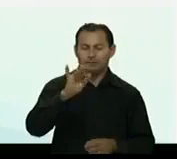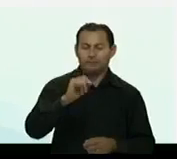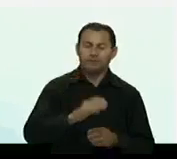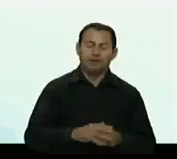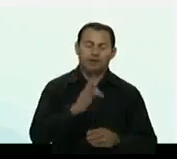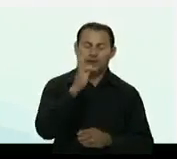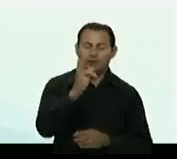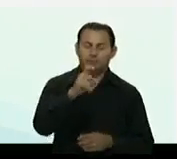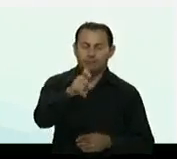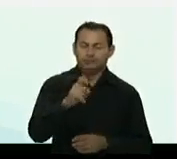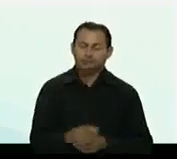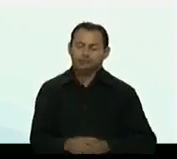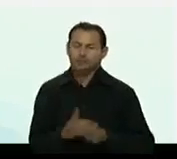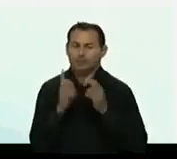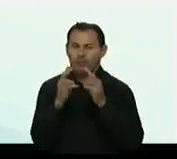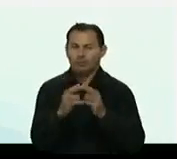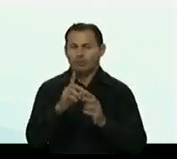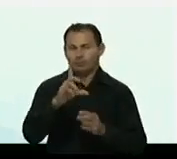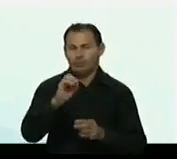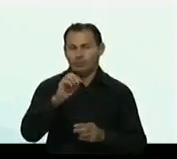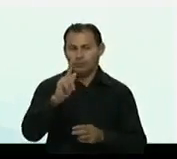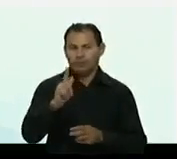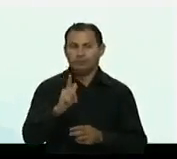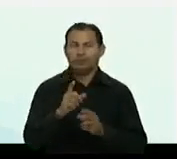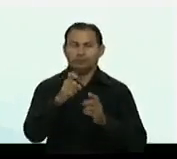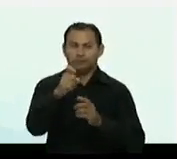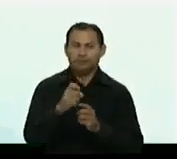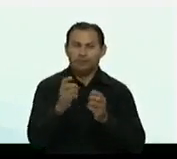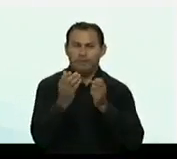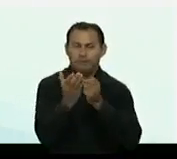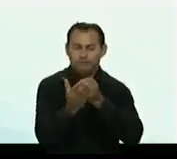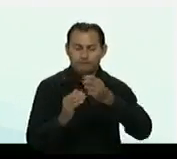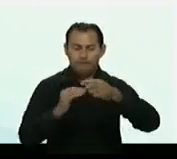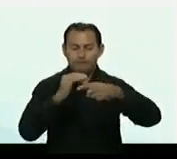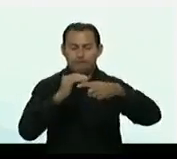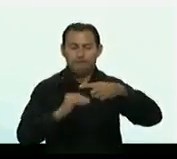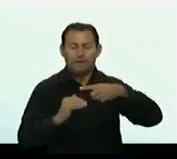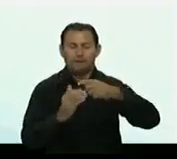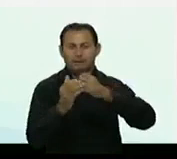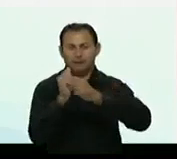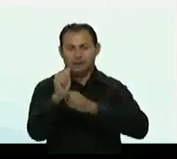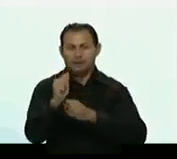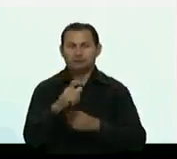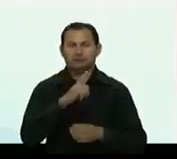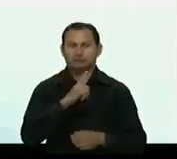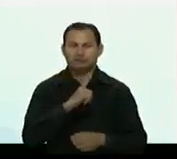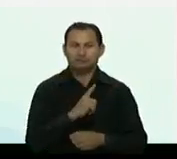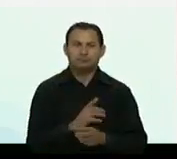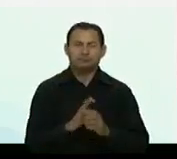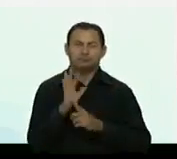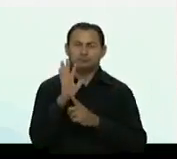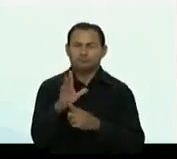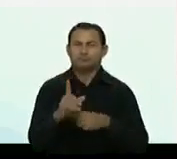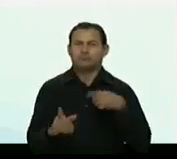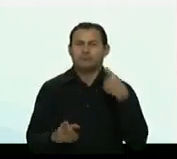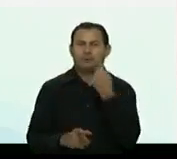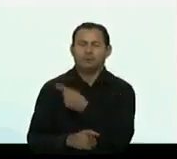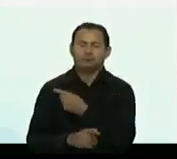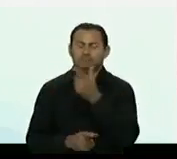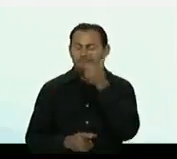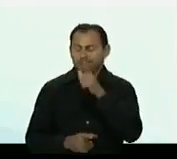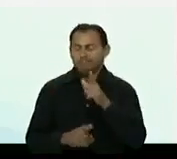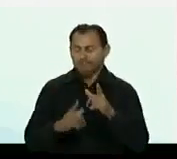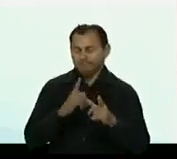x é igual a logaritmo de x na base a. Para termos essa representação, nós temos que ter uma condição